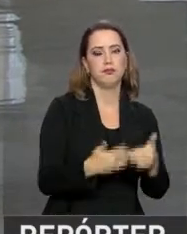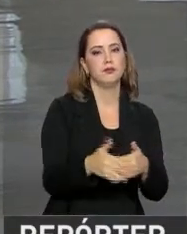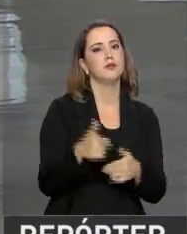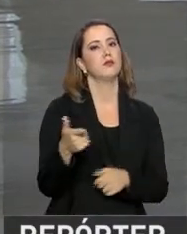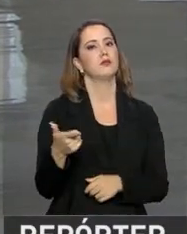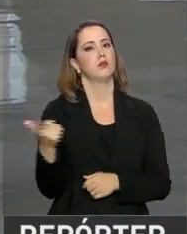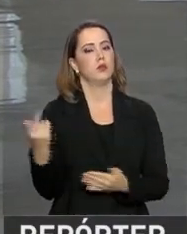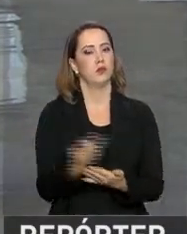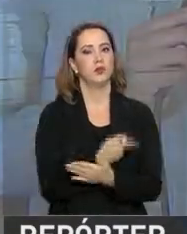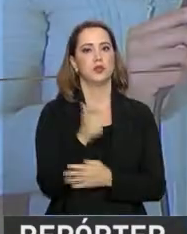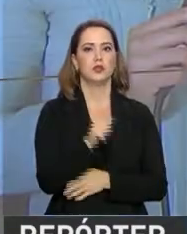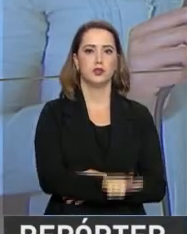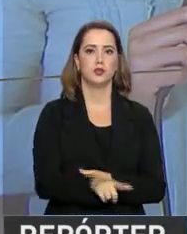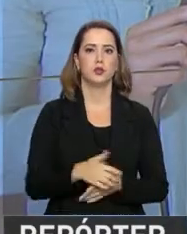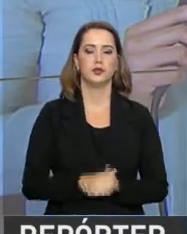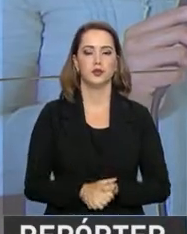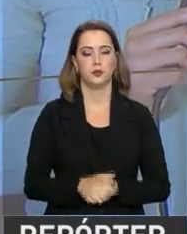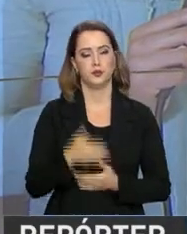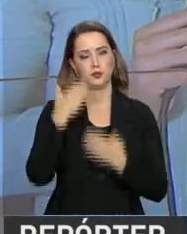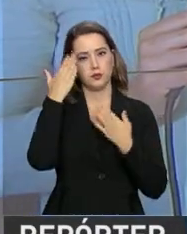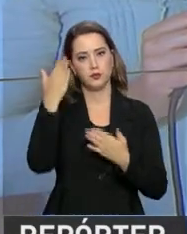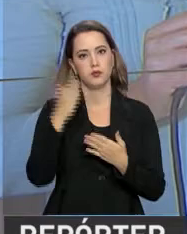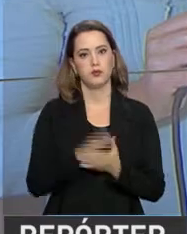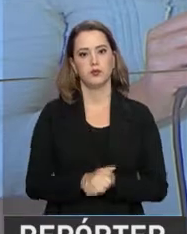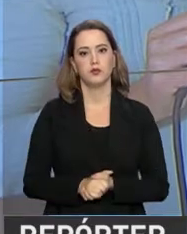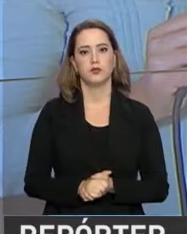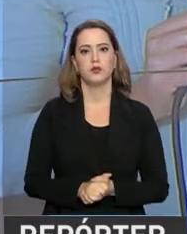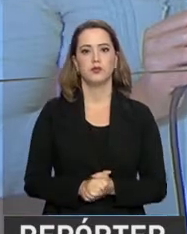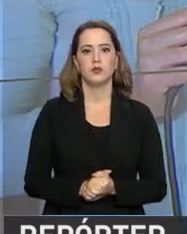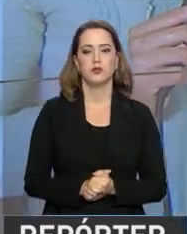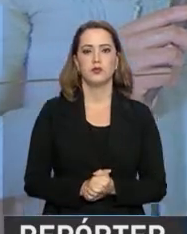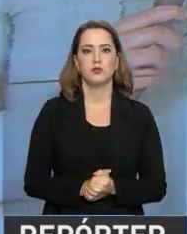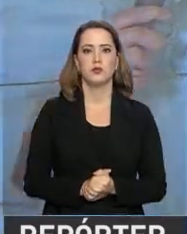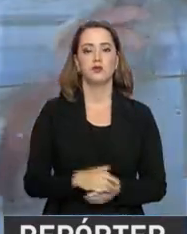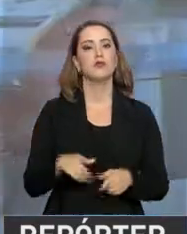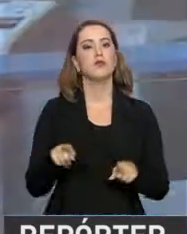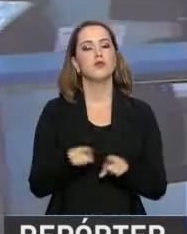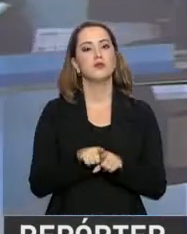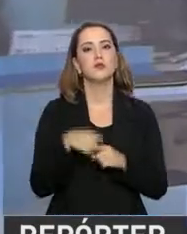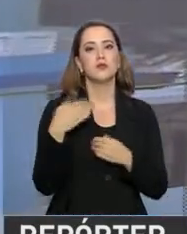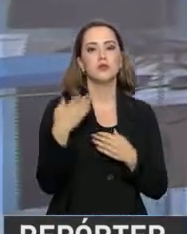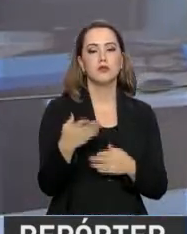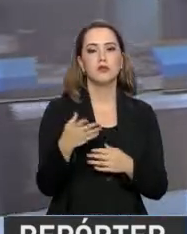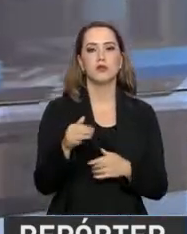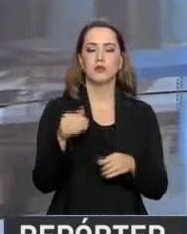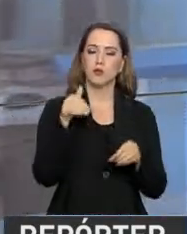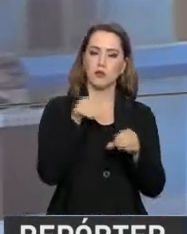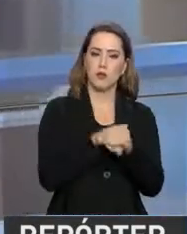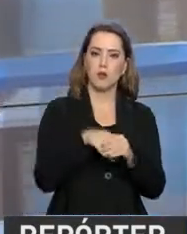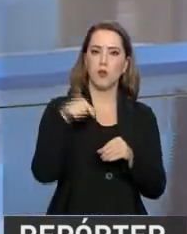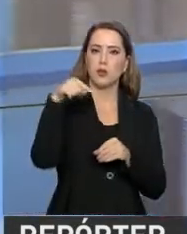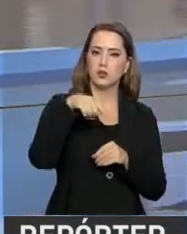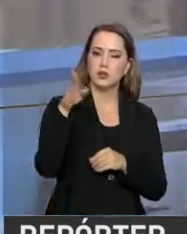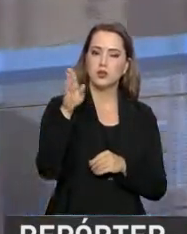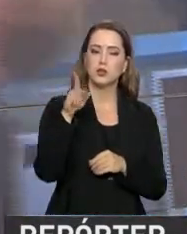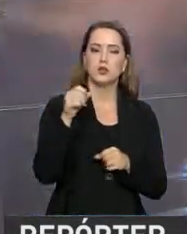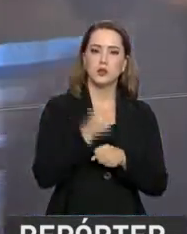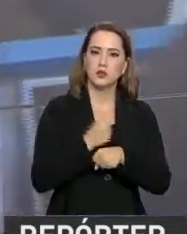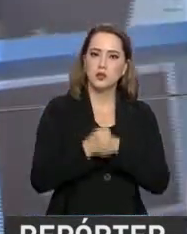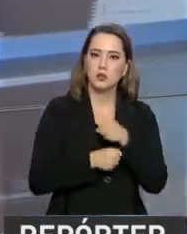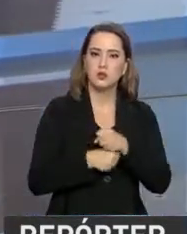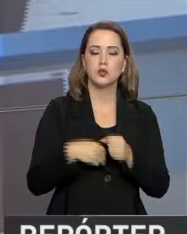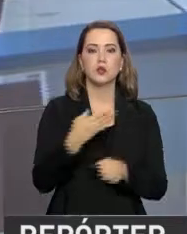É com você, Renata. Obrigada pelas informações, Thaisa. E com as eleições municipais deste ano, o governo